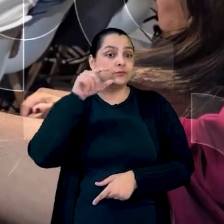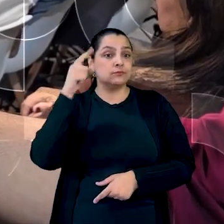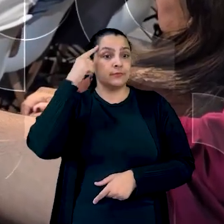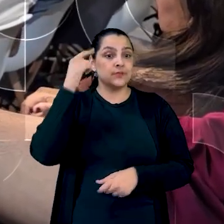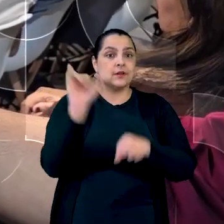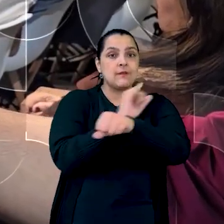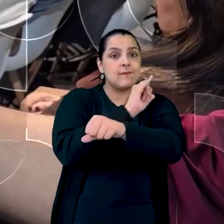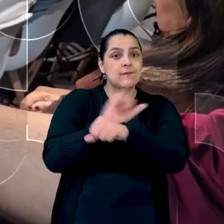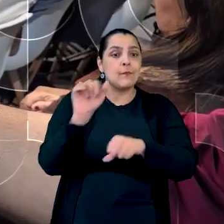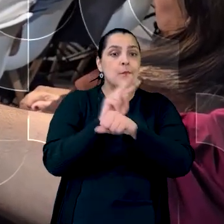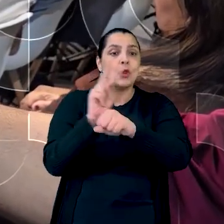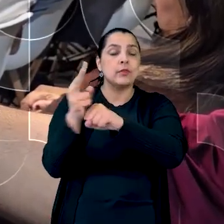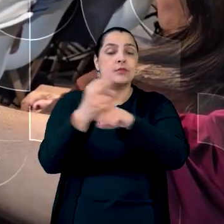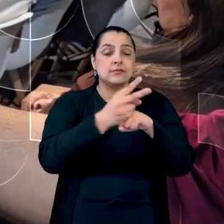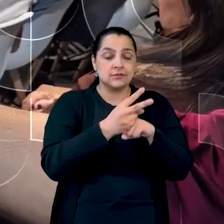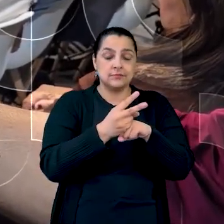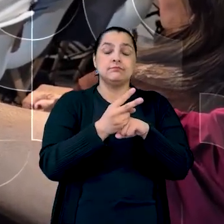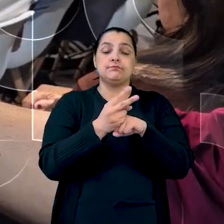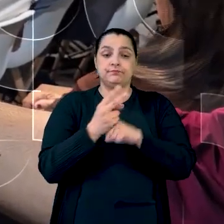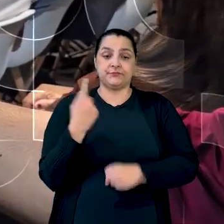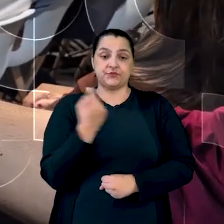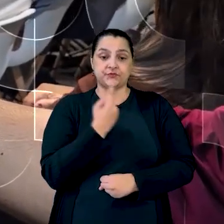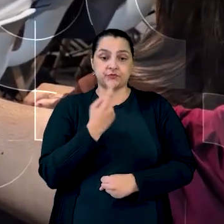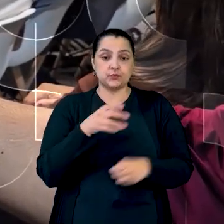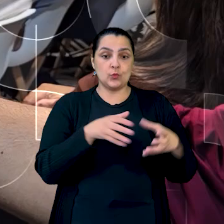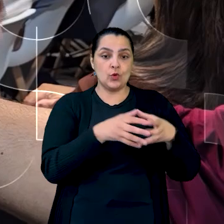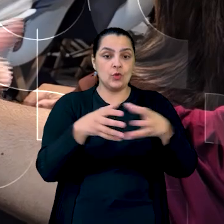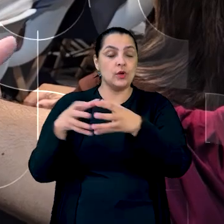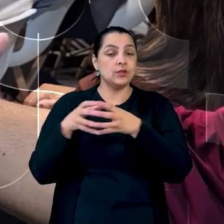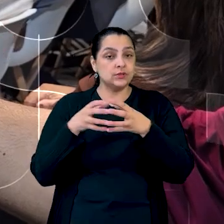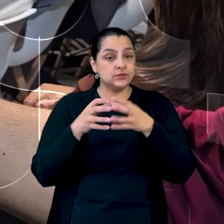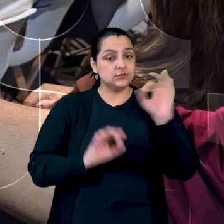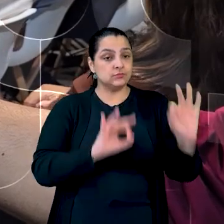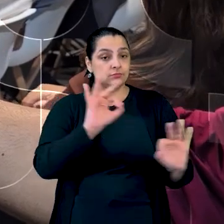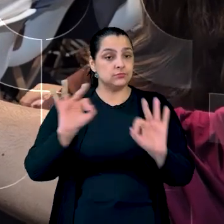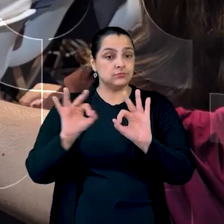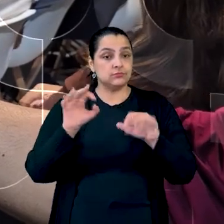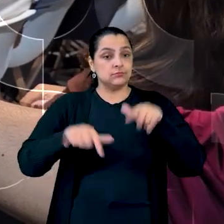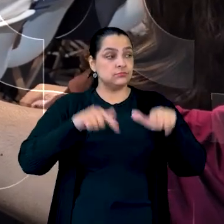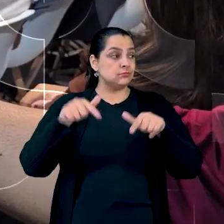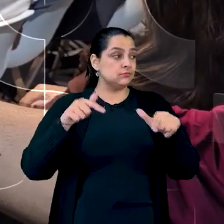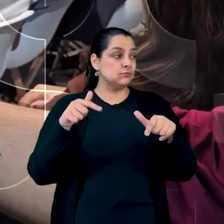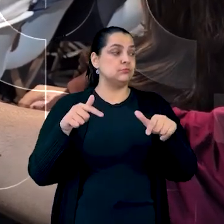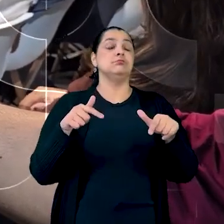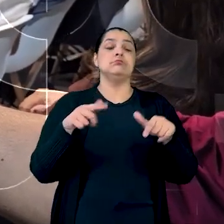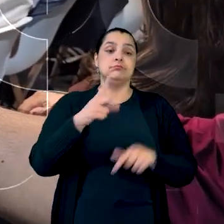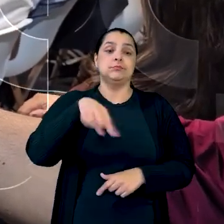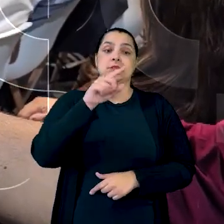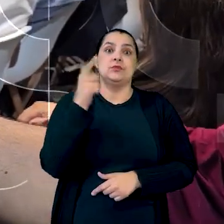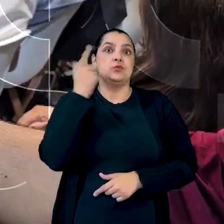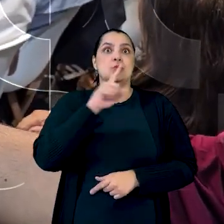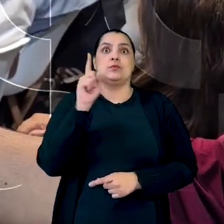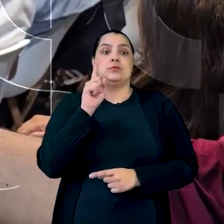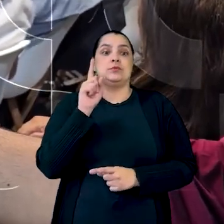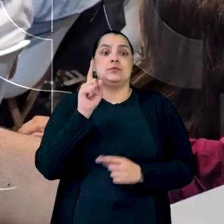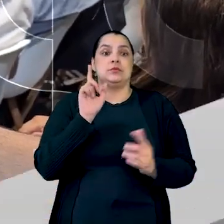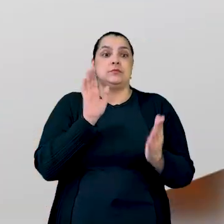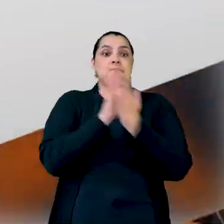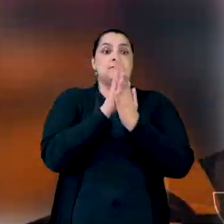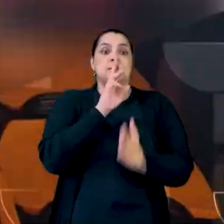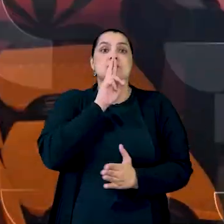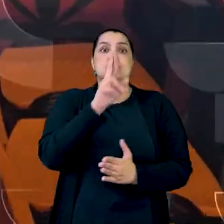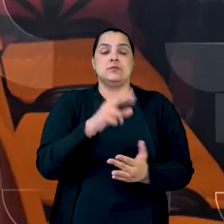e pensar em medidas de proteção individual e coletiva e de organização do trabalho para que esses trabalhadores não sejam